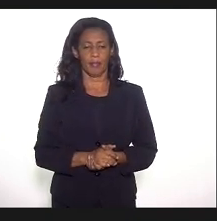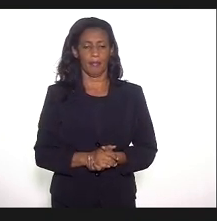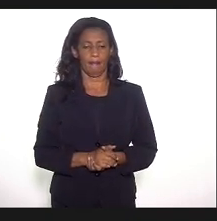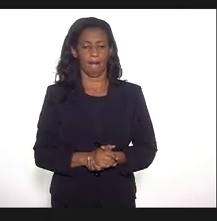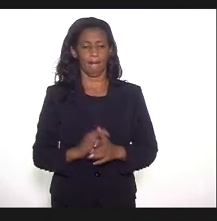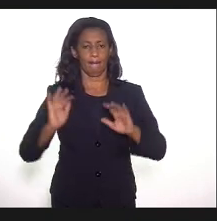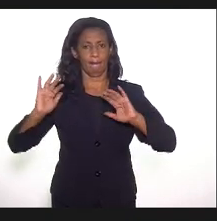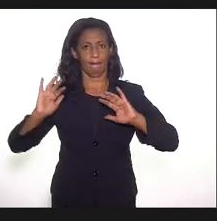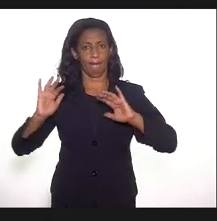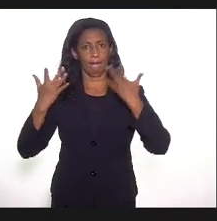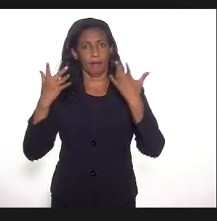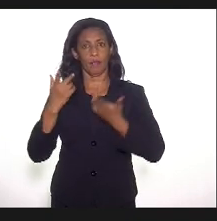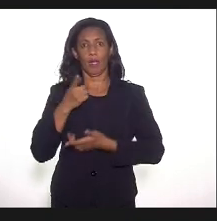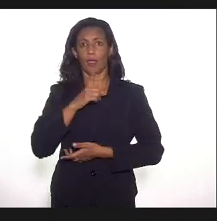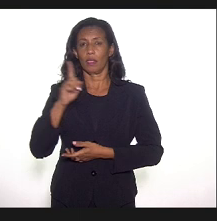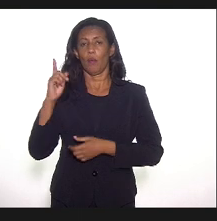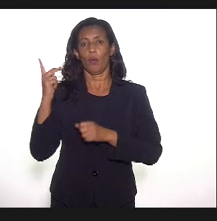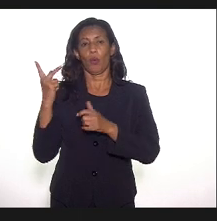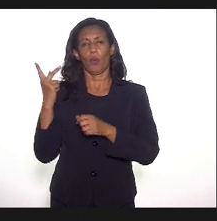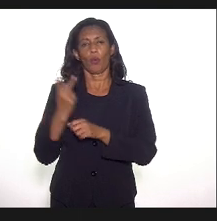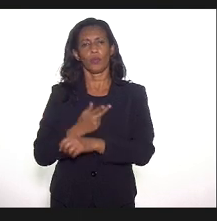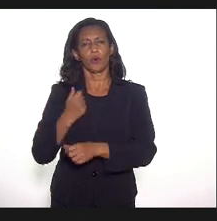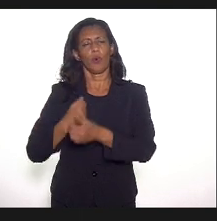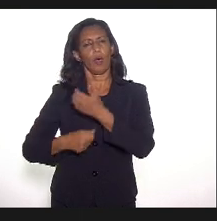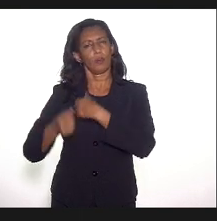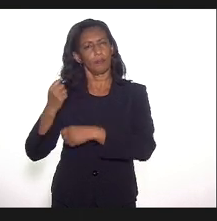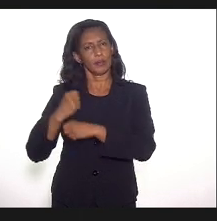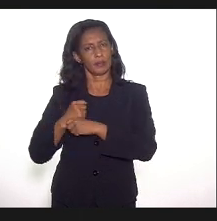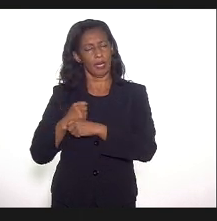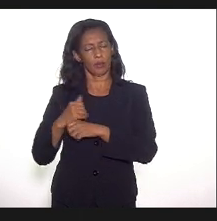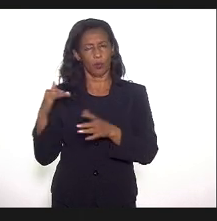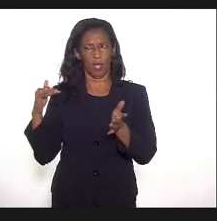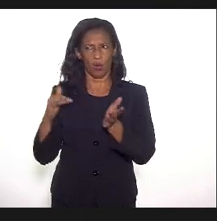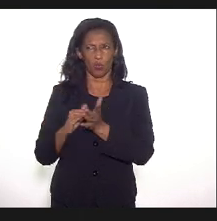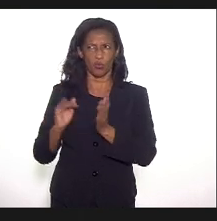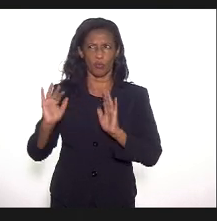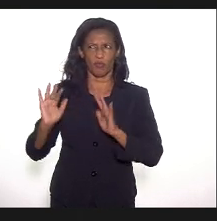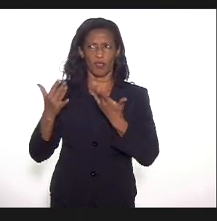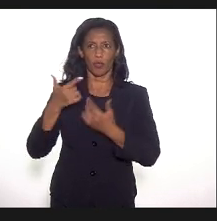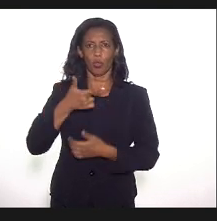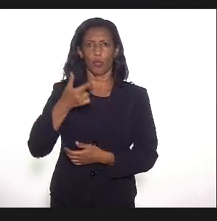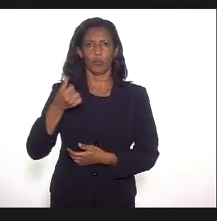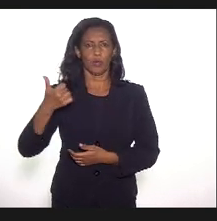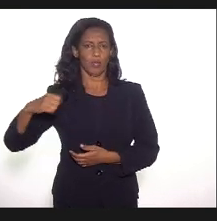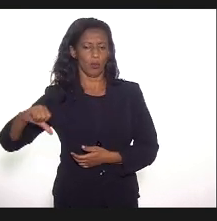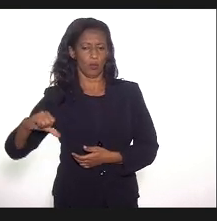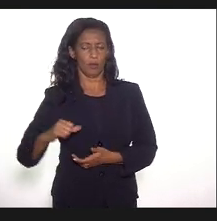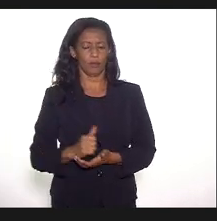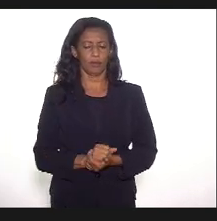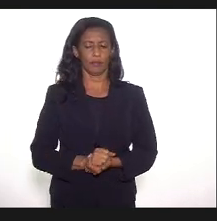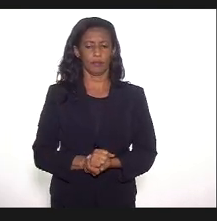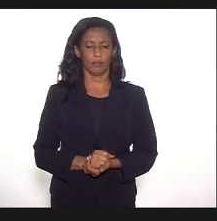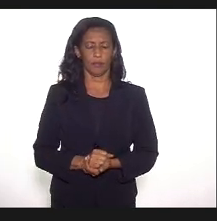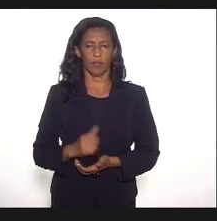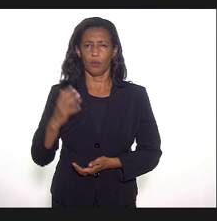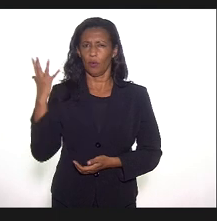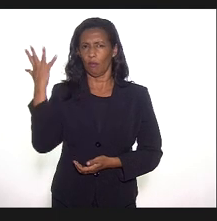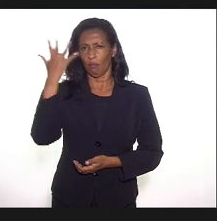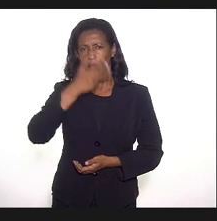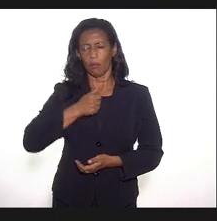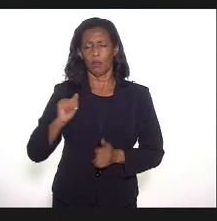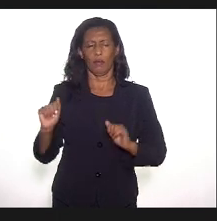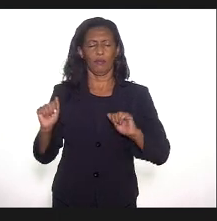a festa não aconteceu ano passado. A última festa aconteceu em 2019. Foi uma linda